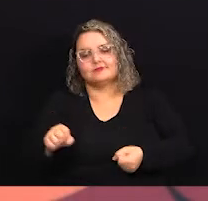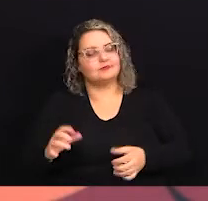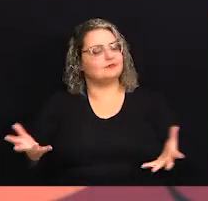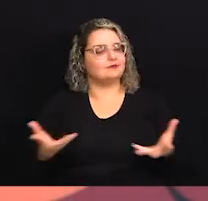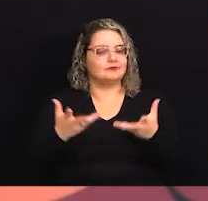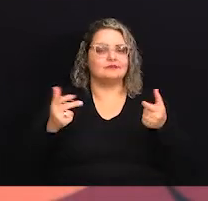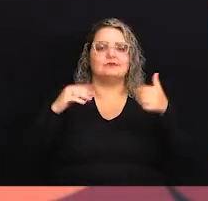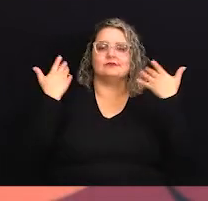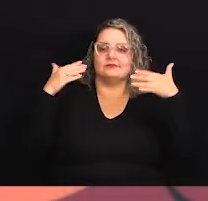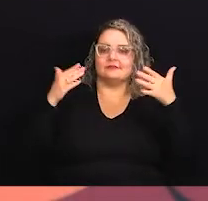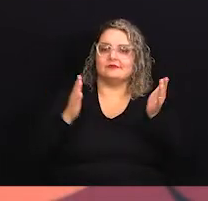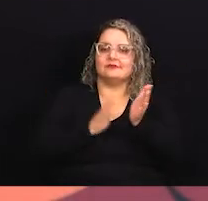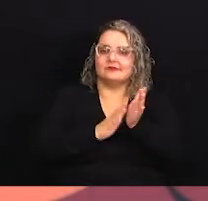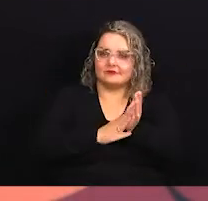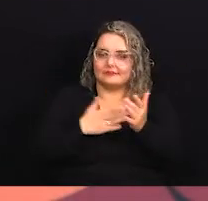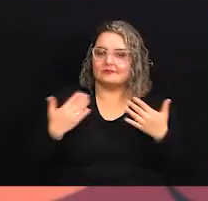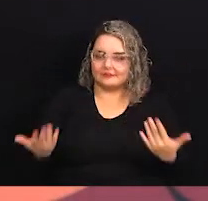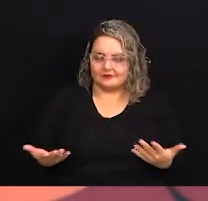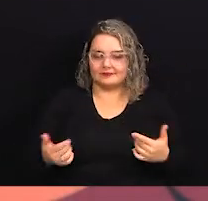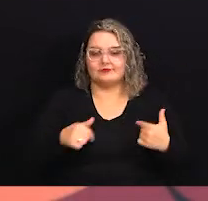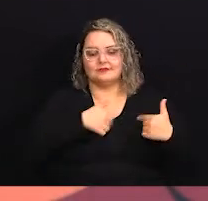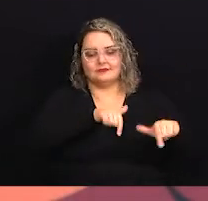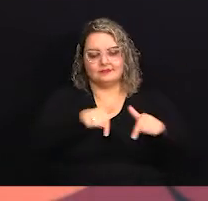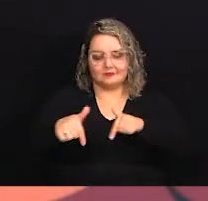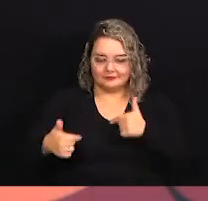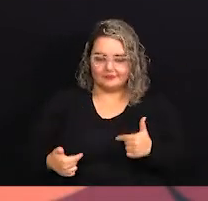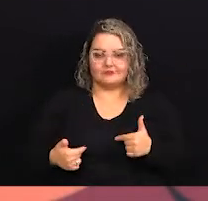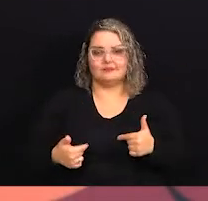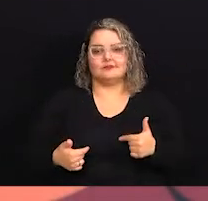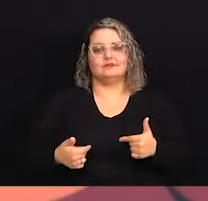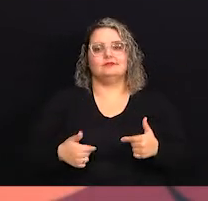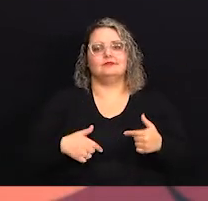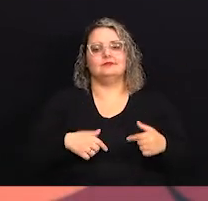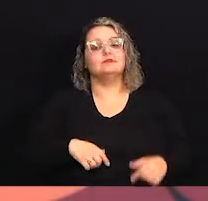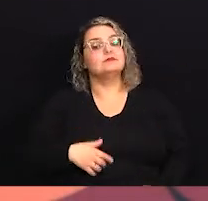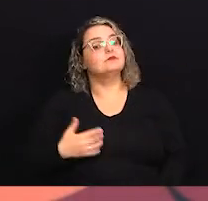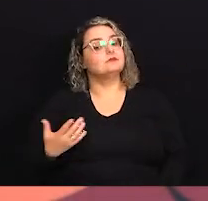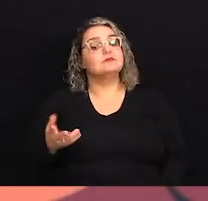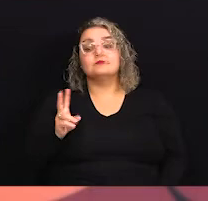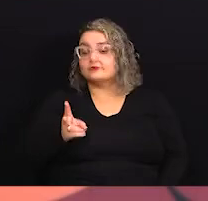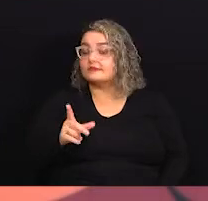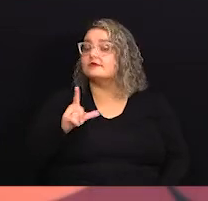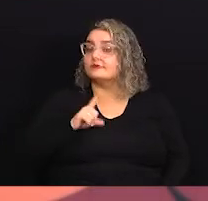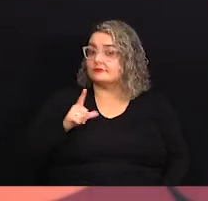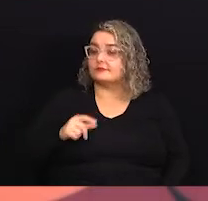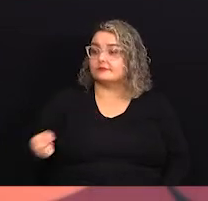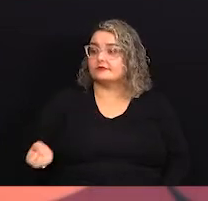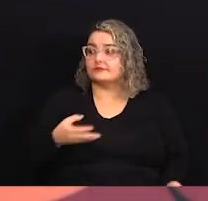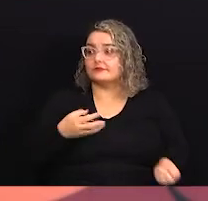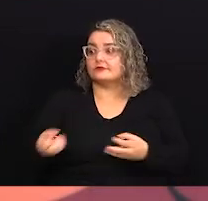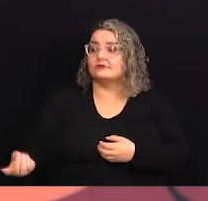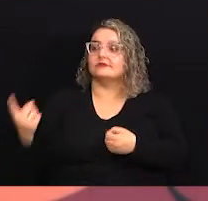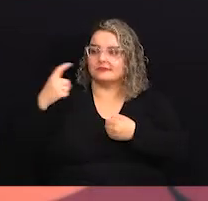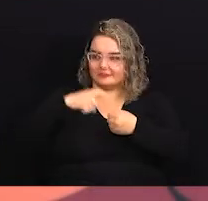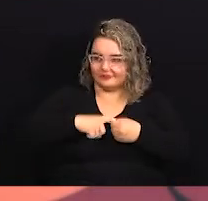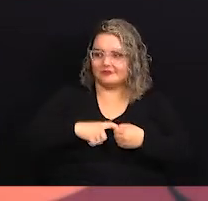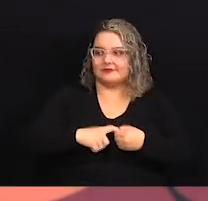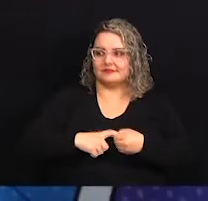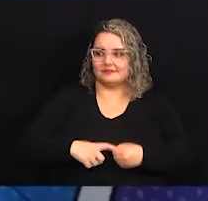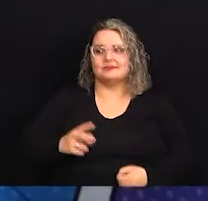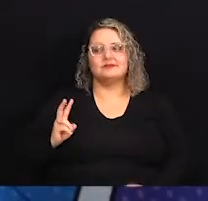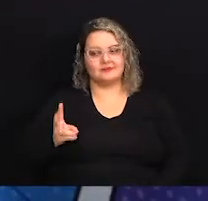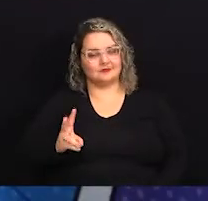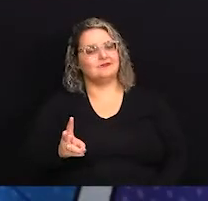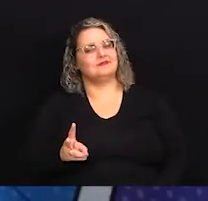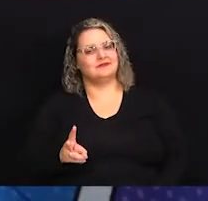Foi sensacional, parabéns, né? Pelo seu trabalho, pela sua obra, e sempre que tiver novidades, volta aqui para compartilhar.